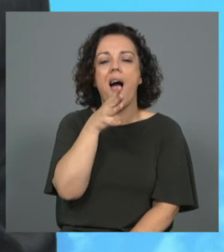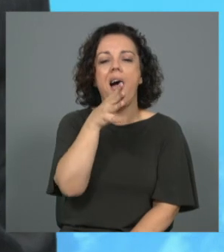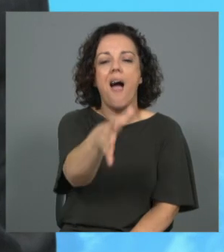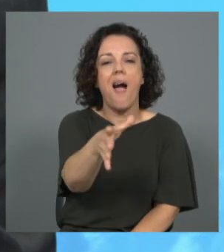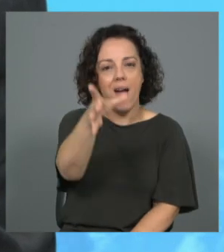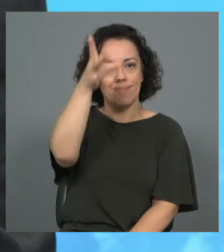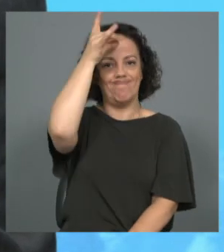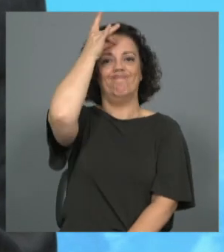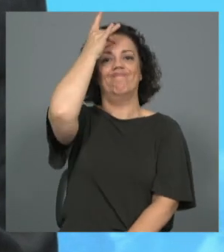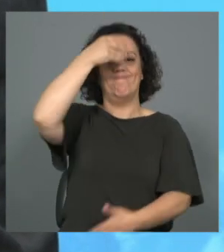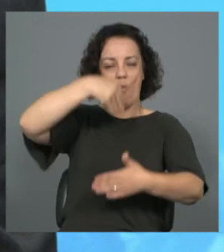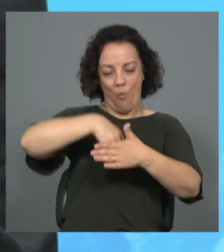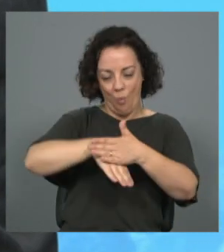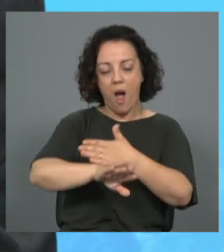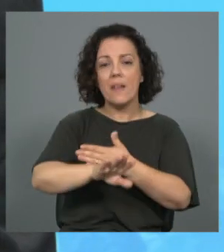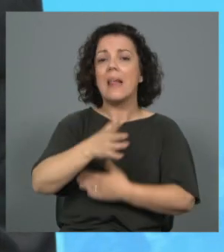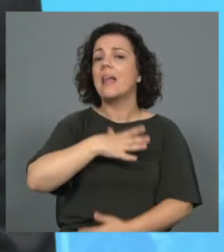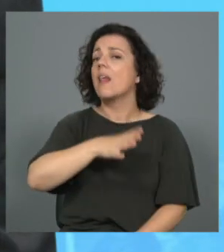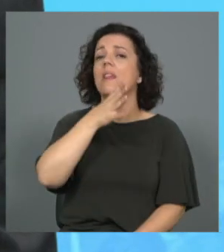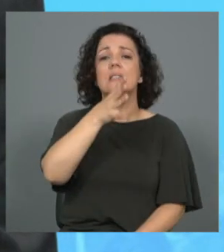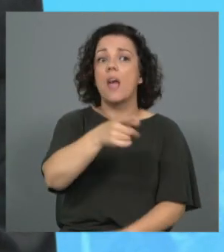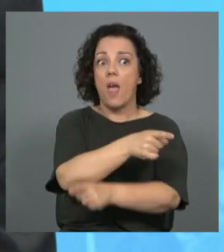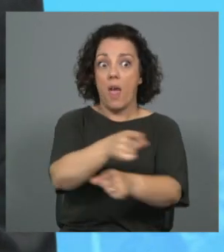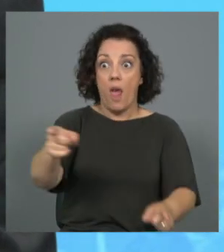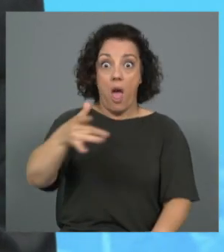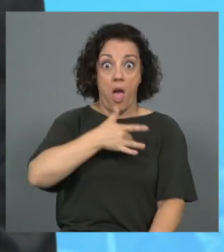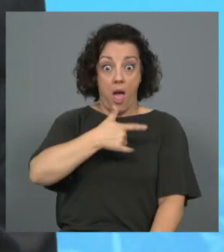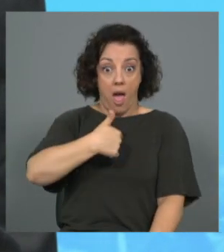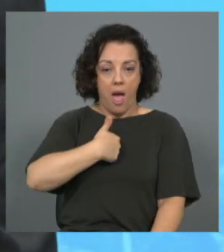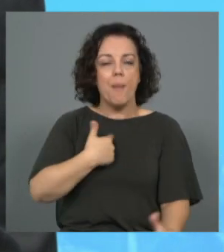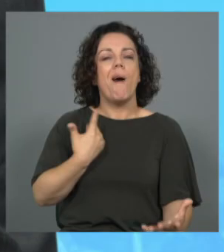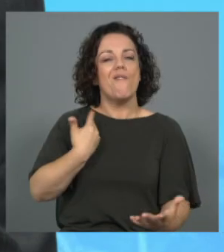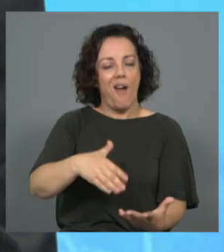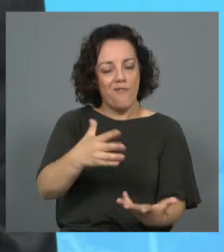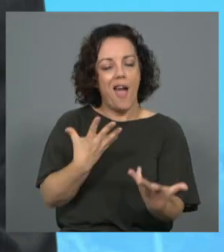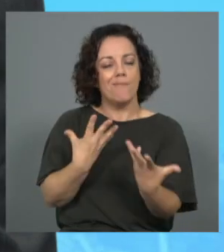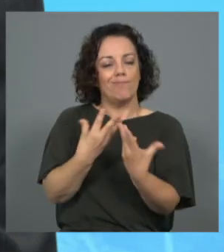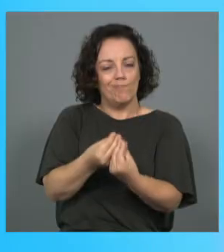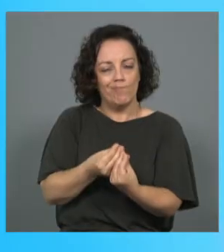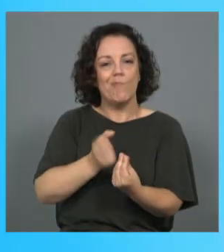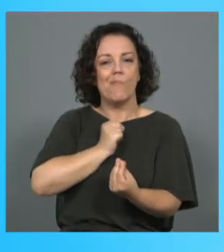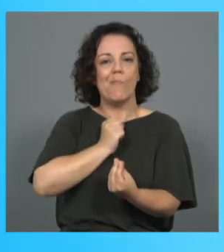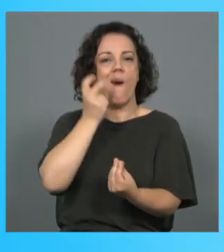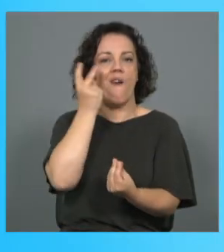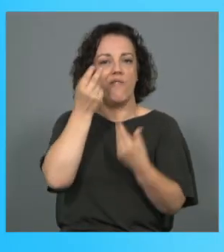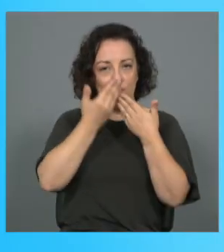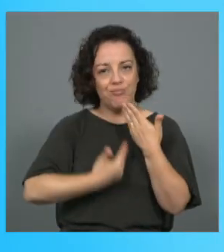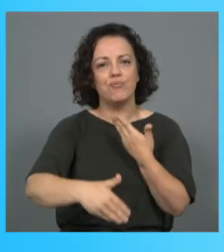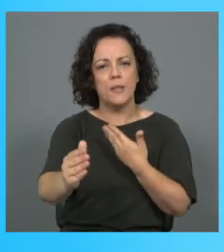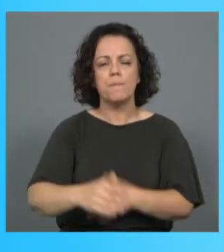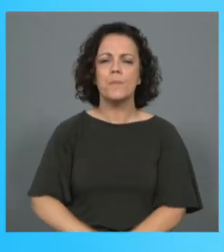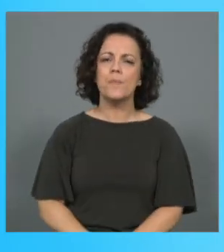aderirá à minha pessoa e ao meu projeto de vida. E que desafio à fé acontece também aqui através